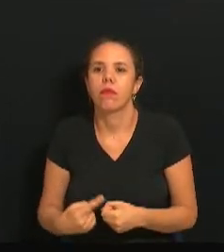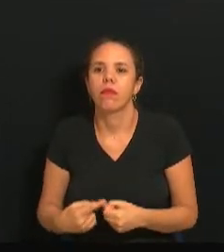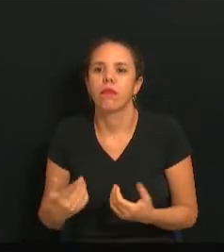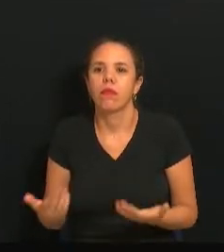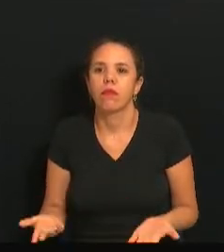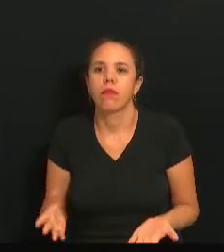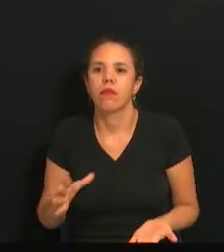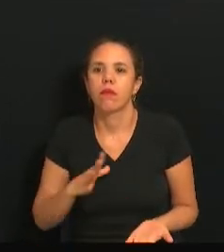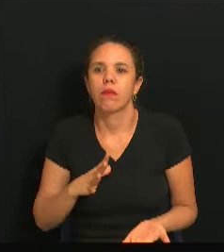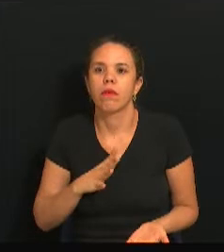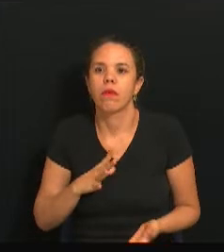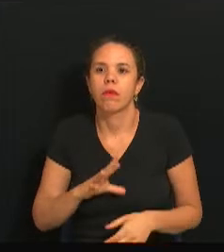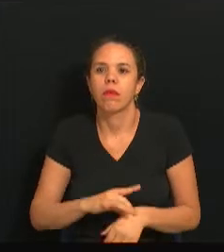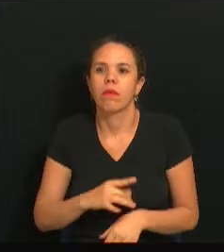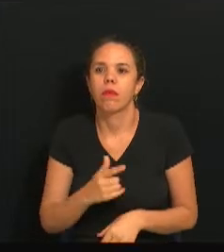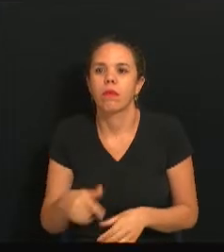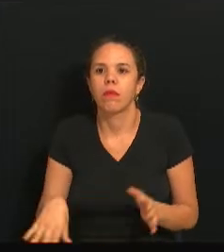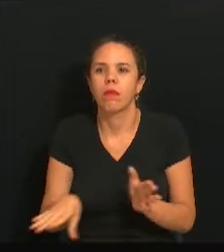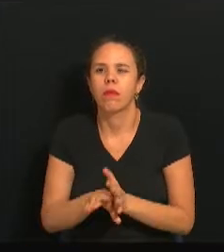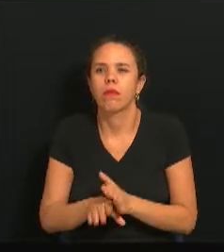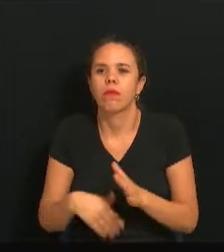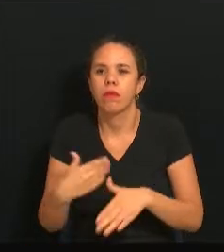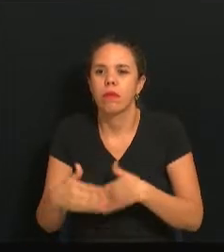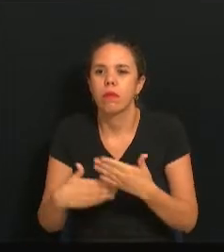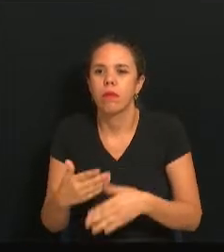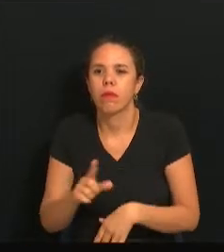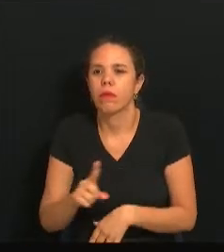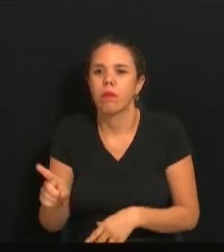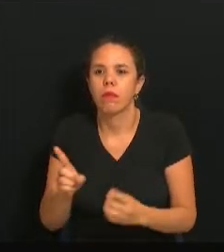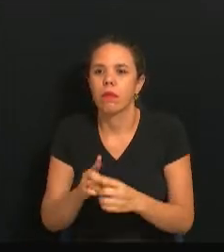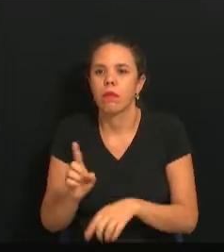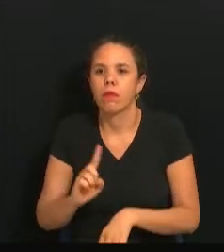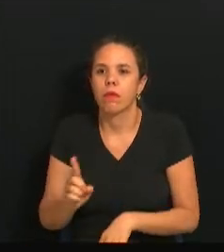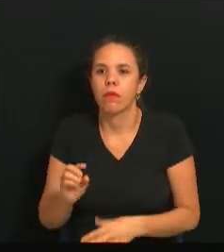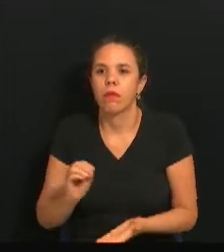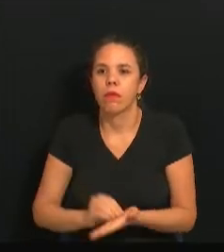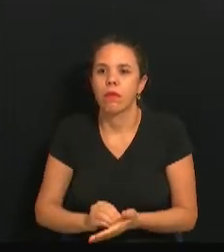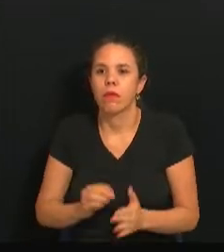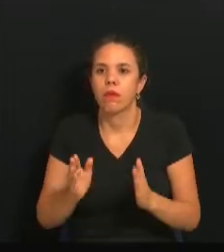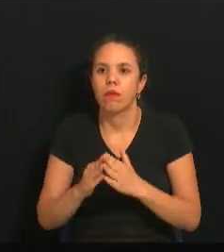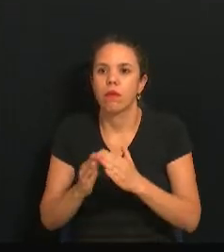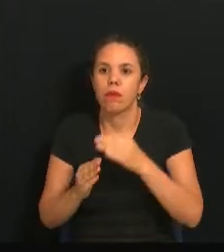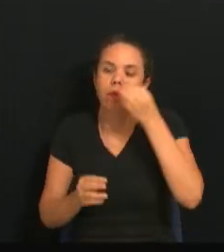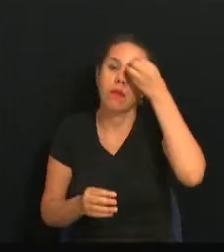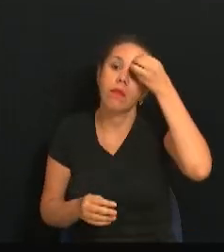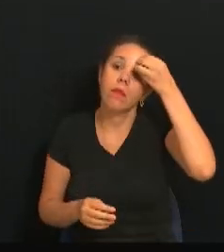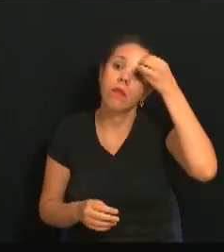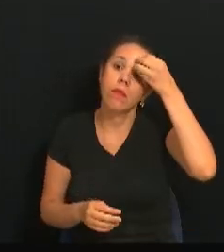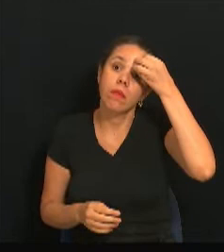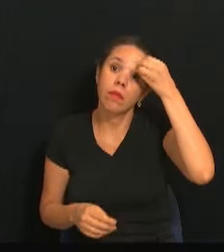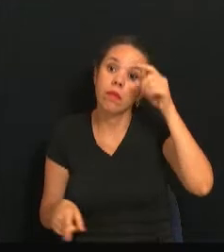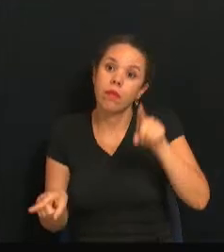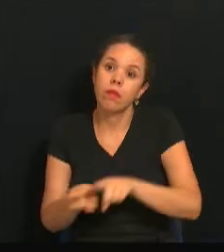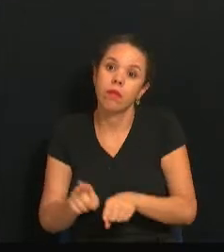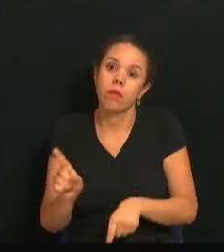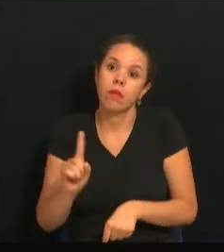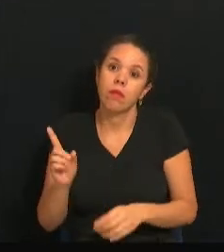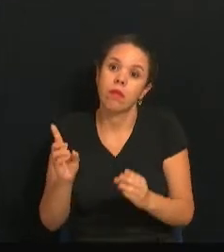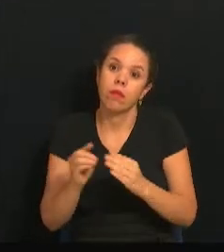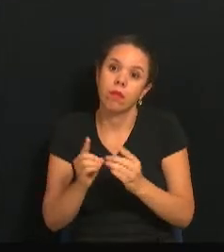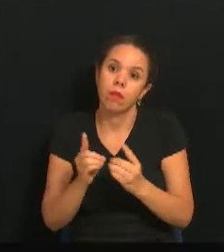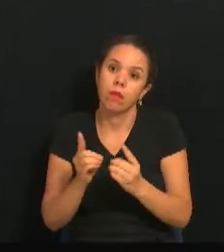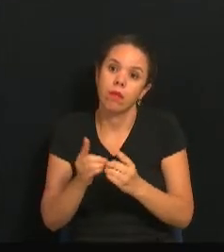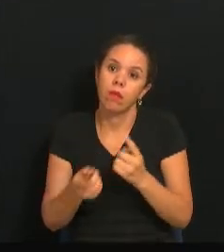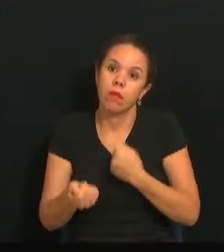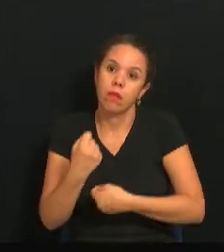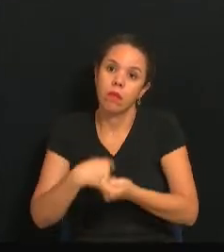a insegurança vem na medida de não atendimento ao déficit habitacional e também o não atendimento às atividades econômicas